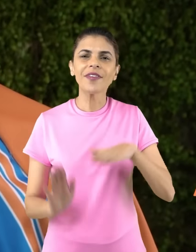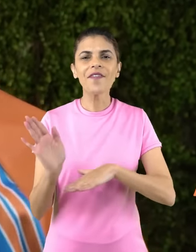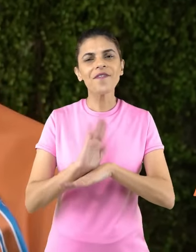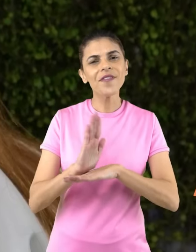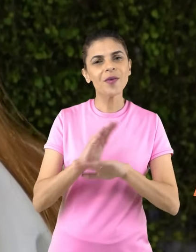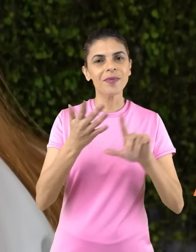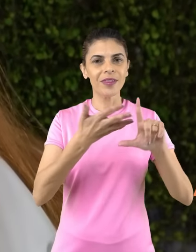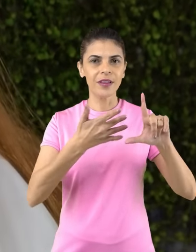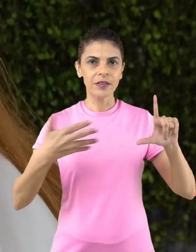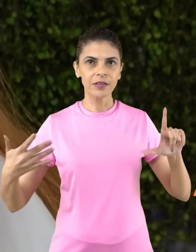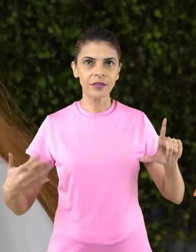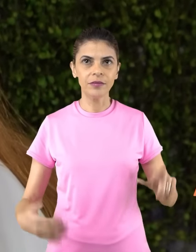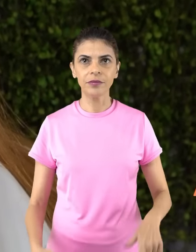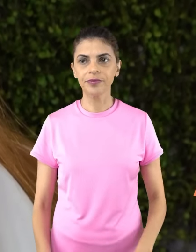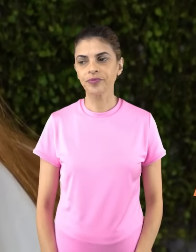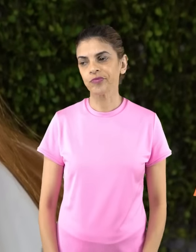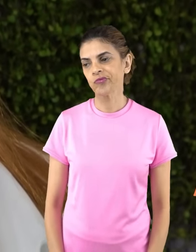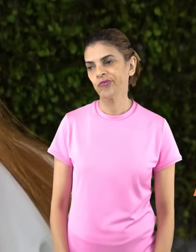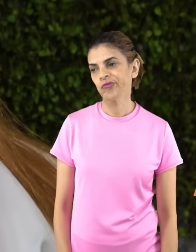na Netflix